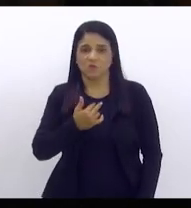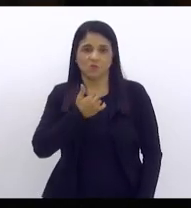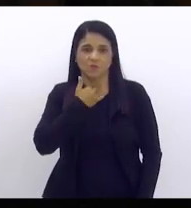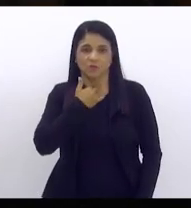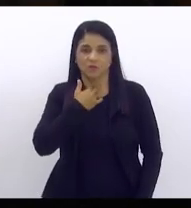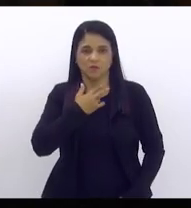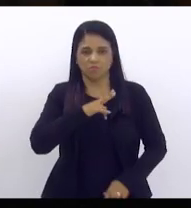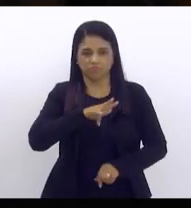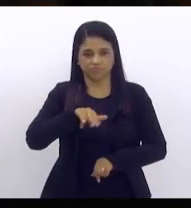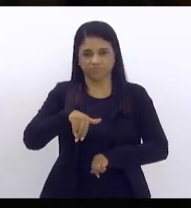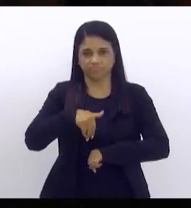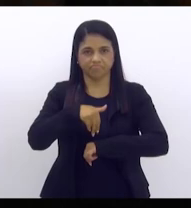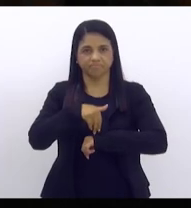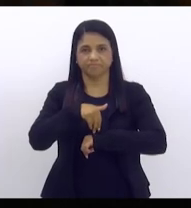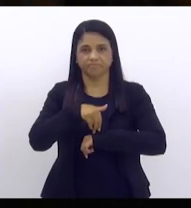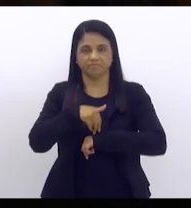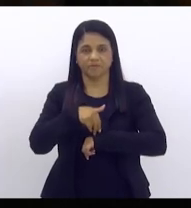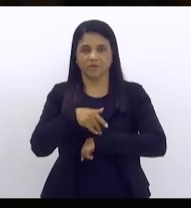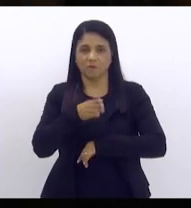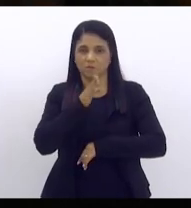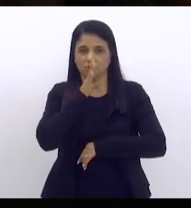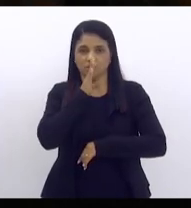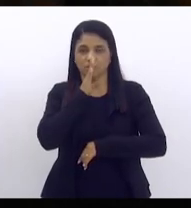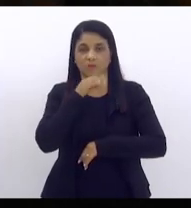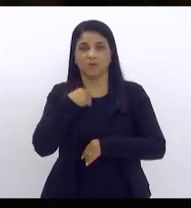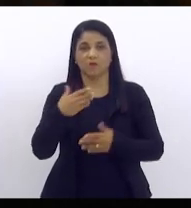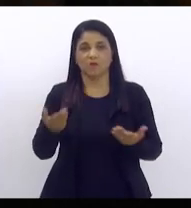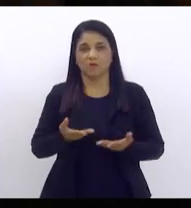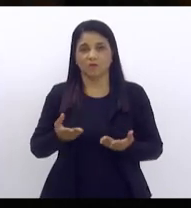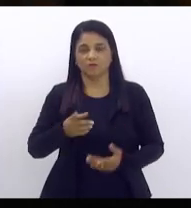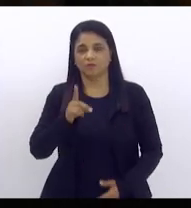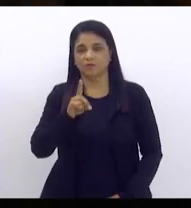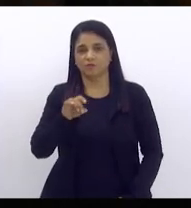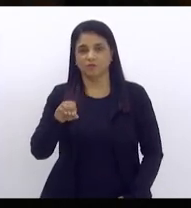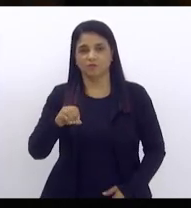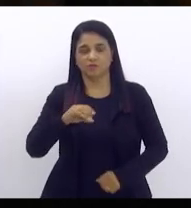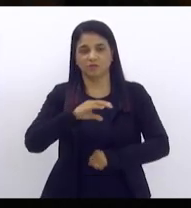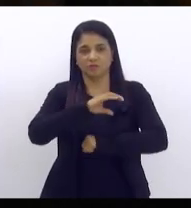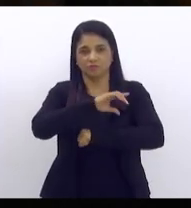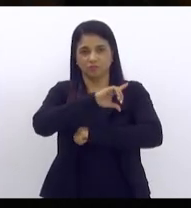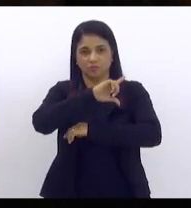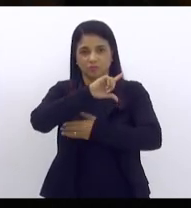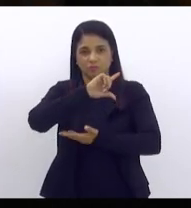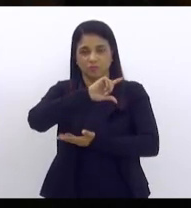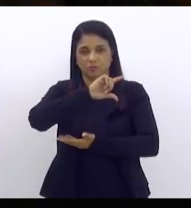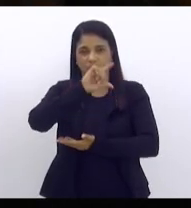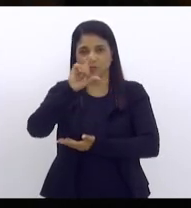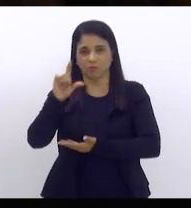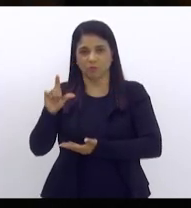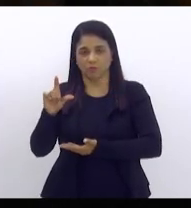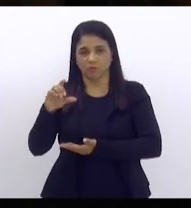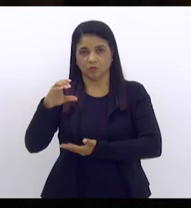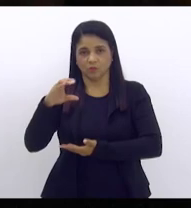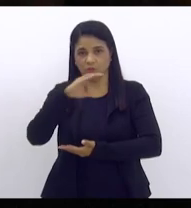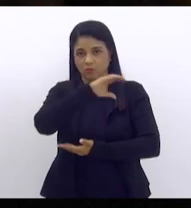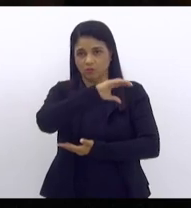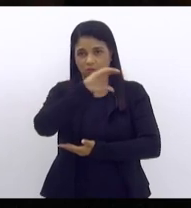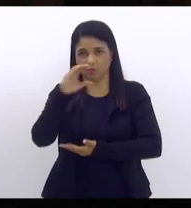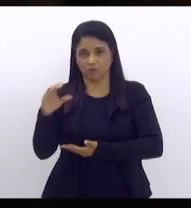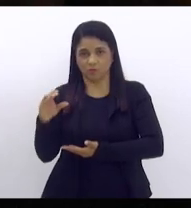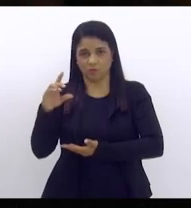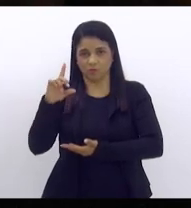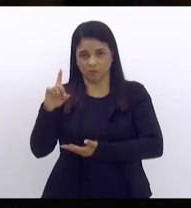falar aqui no dia de hoje, dia de São Cosme e São Damião, dos IBGs, falar das